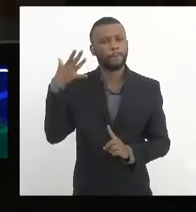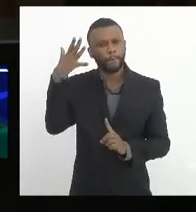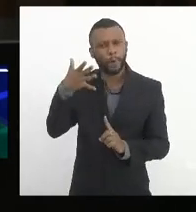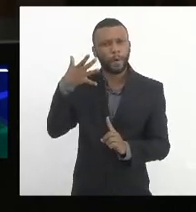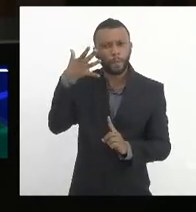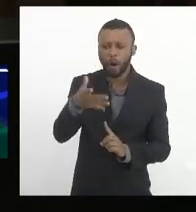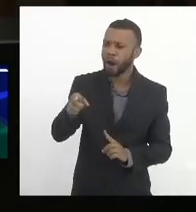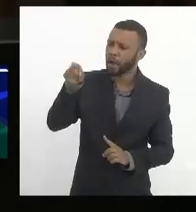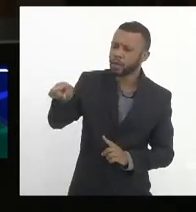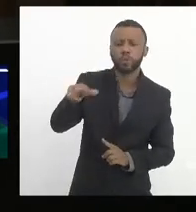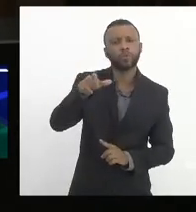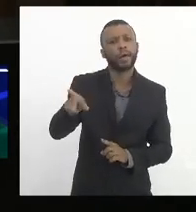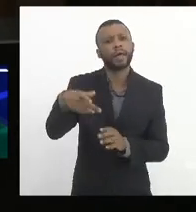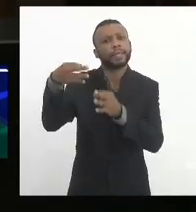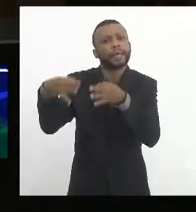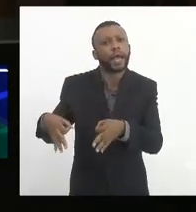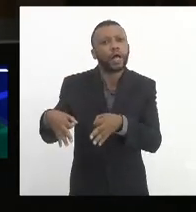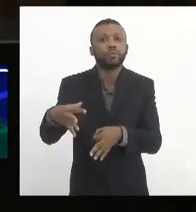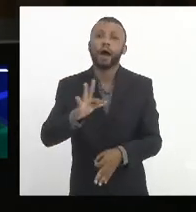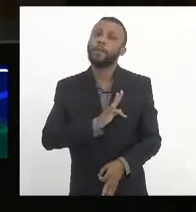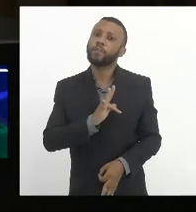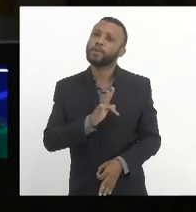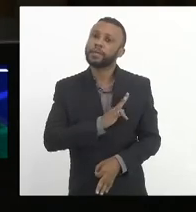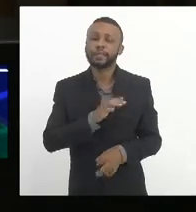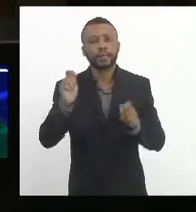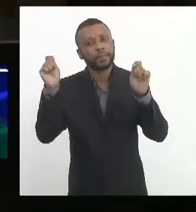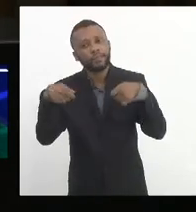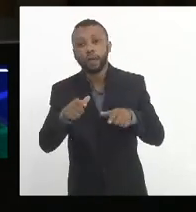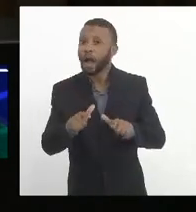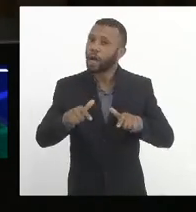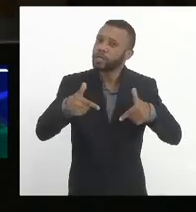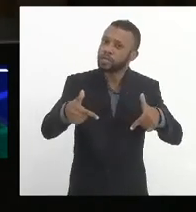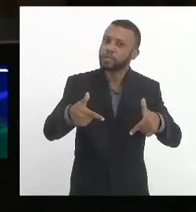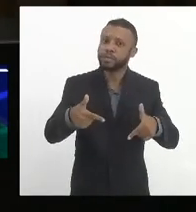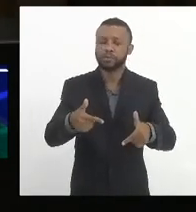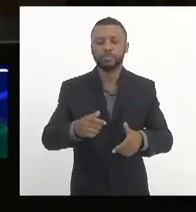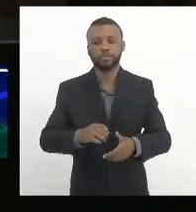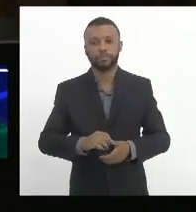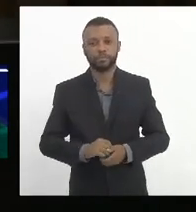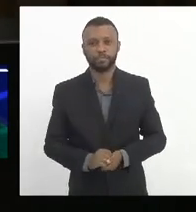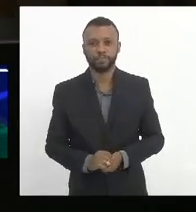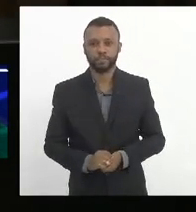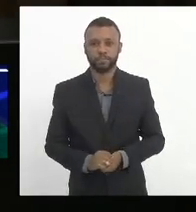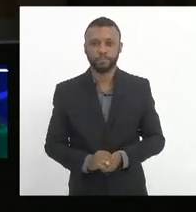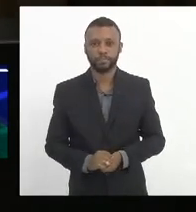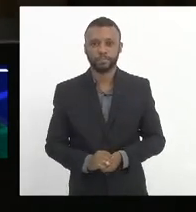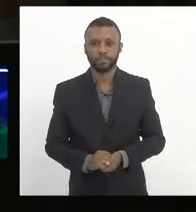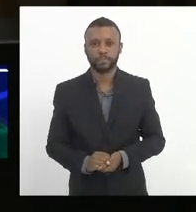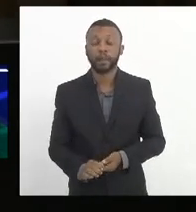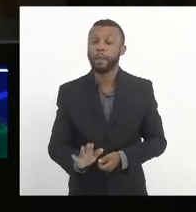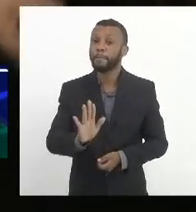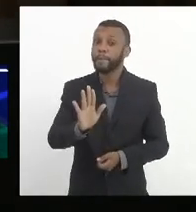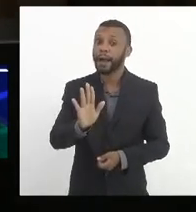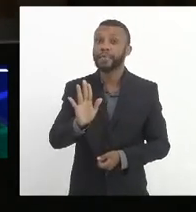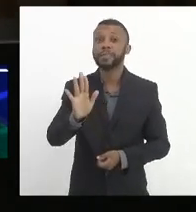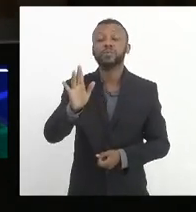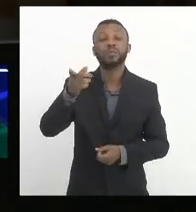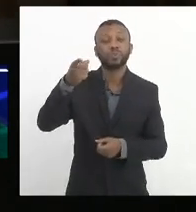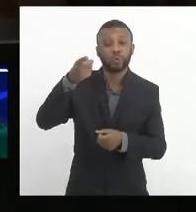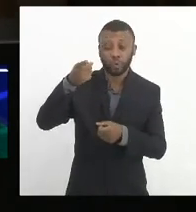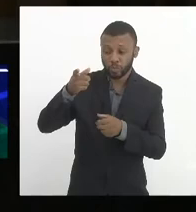falei que aquilo não era correto e que a polícia deveria agir imediatamente no entanto quando é o